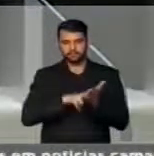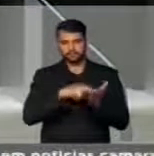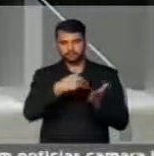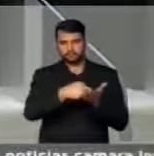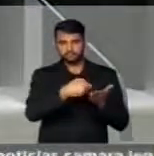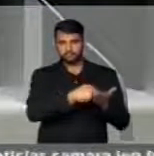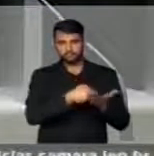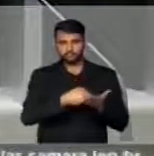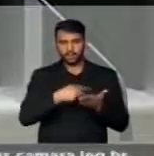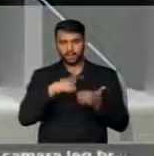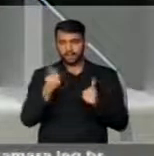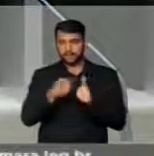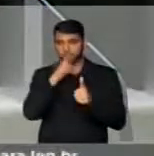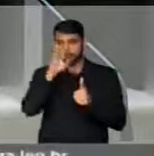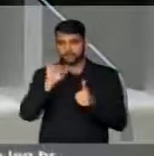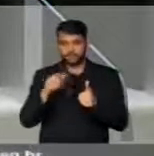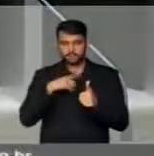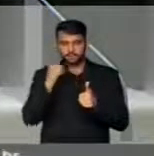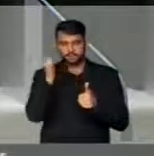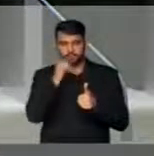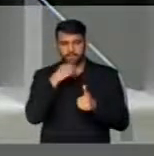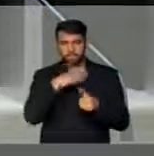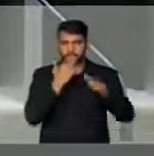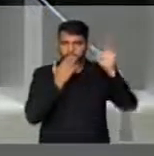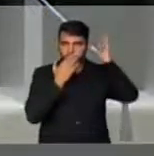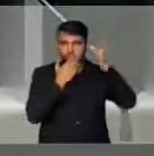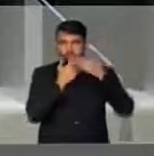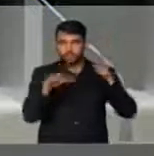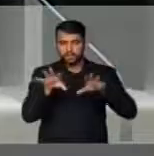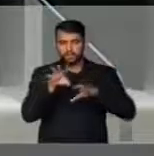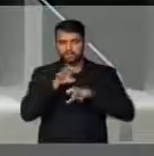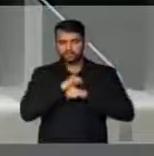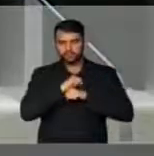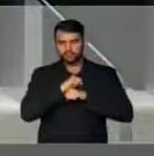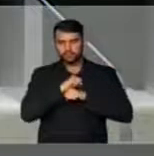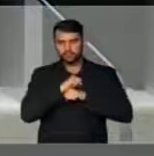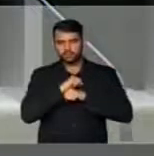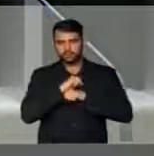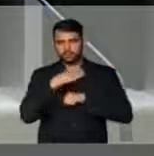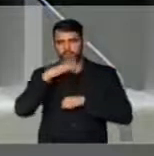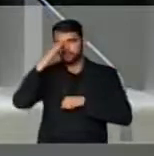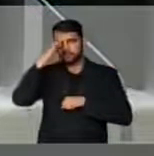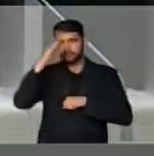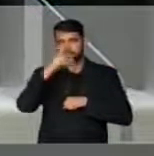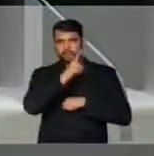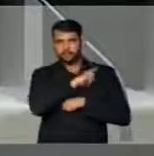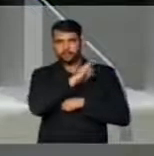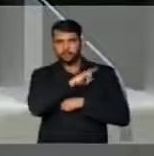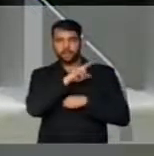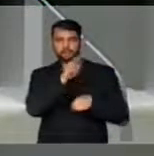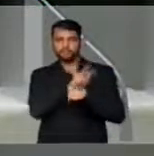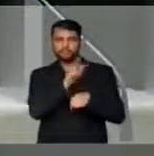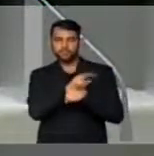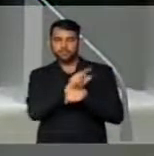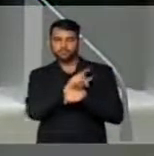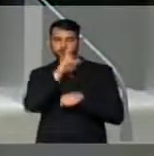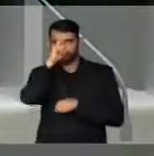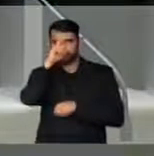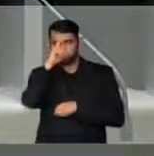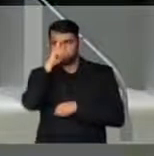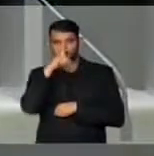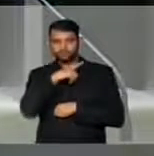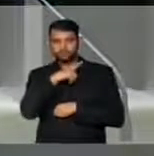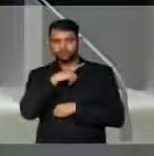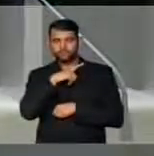leitos. É a primeira vez que uma indígena assume a chefia de um serviço de saúde de